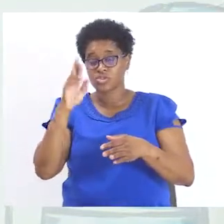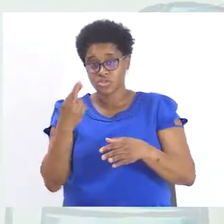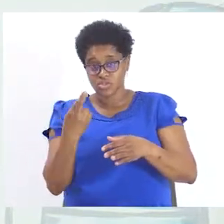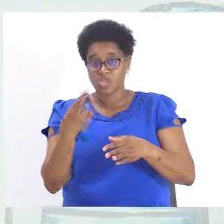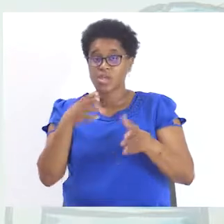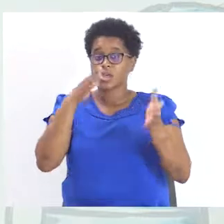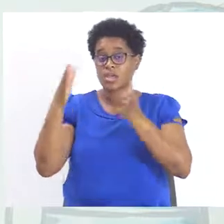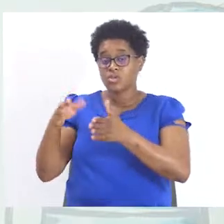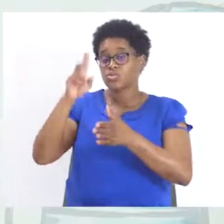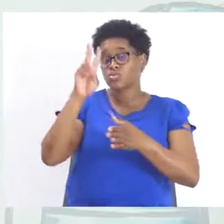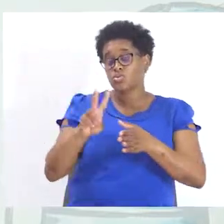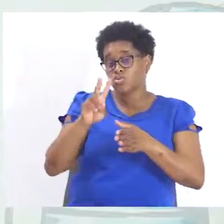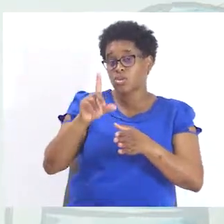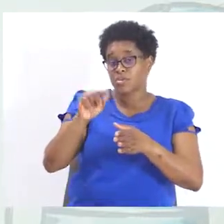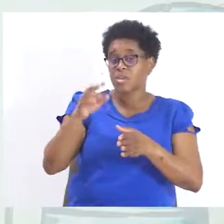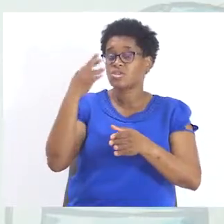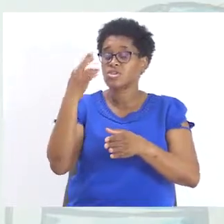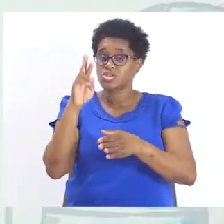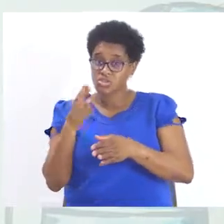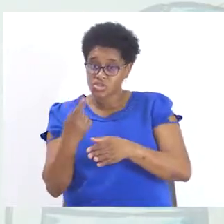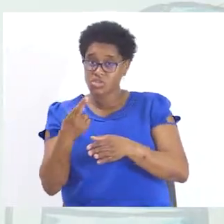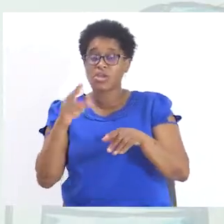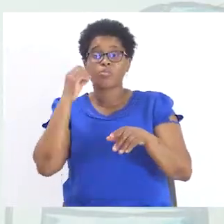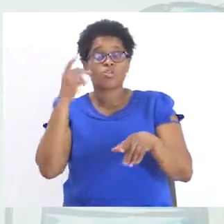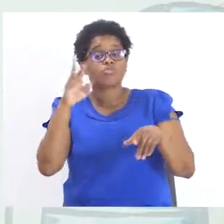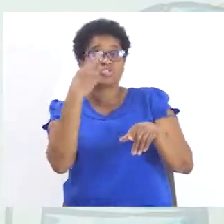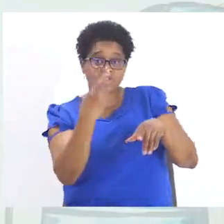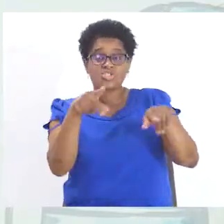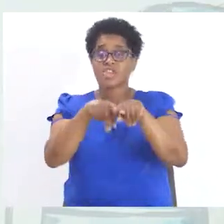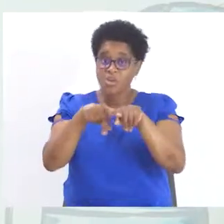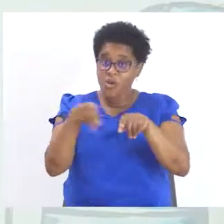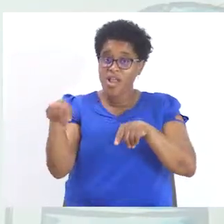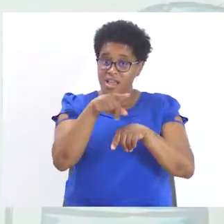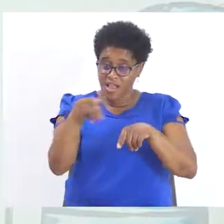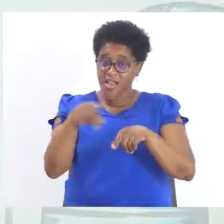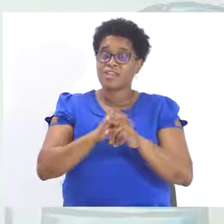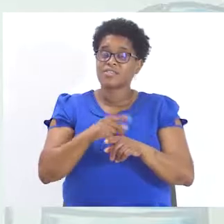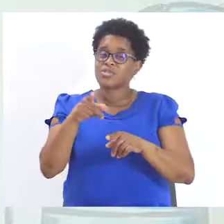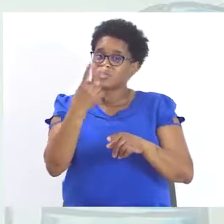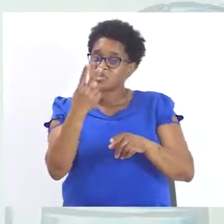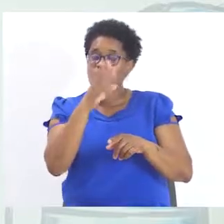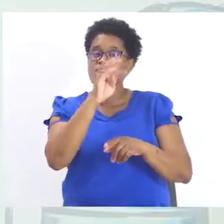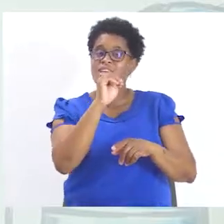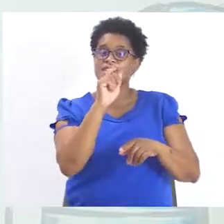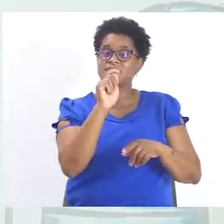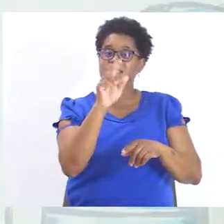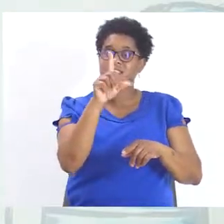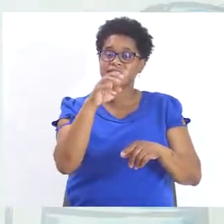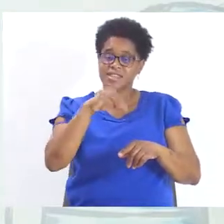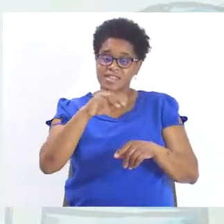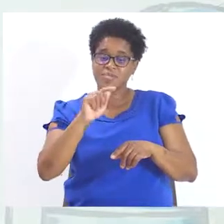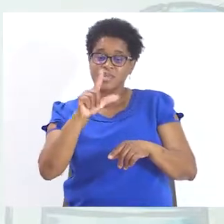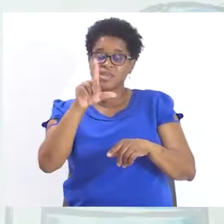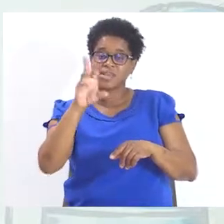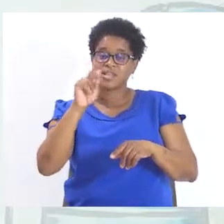monômio também é x. Como eles têm a mesma parte literal, então esses dois monômios são semelhantes. Mas professor, o